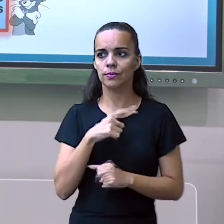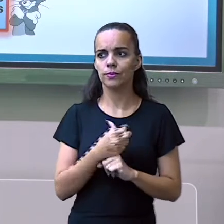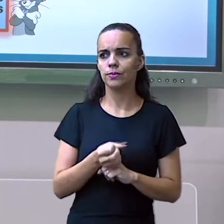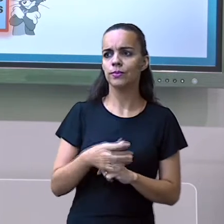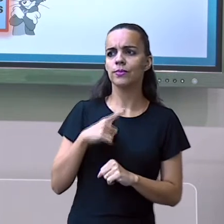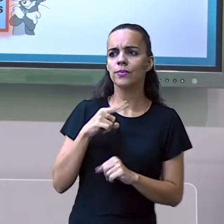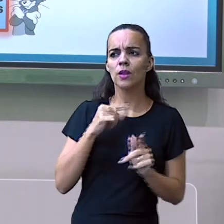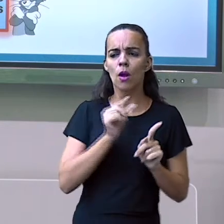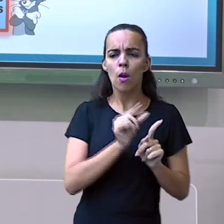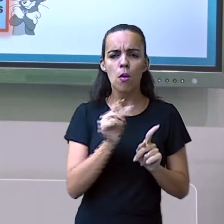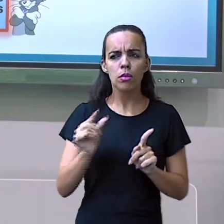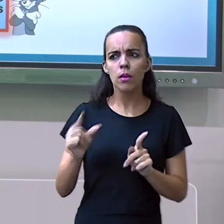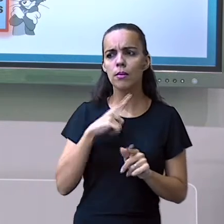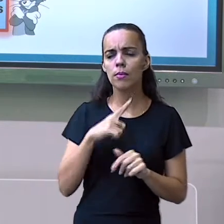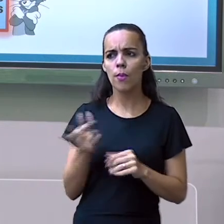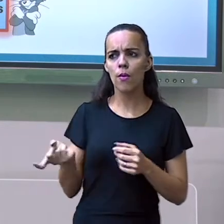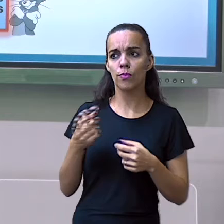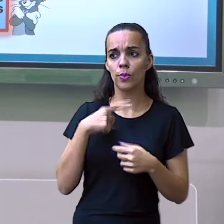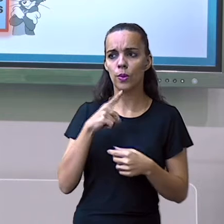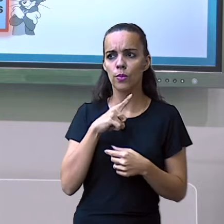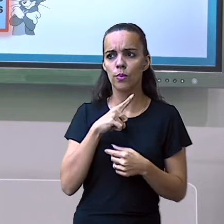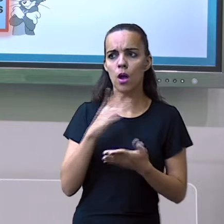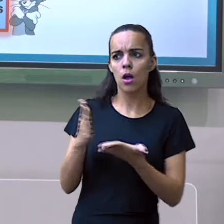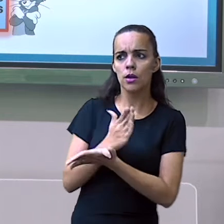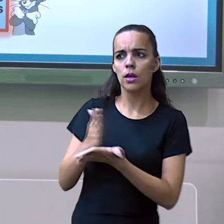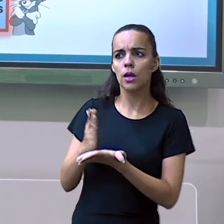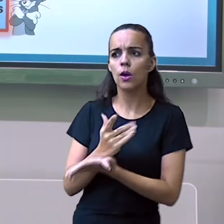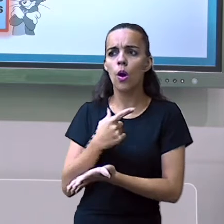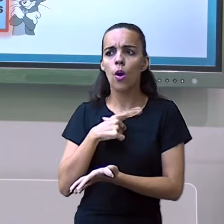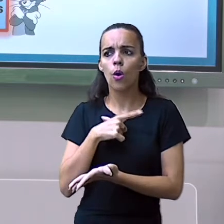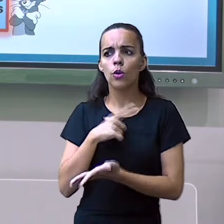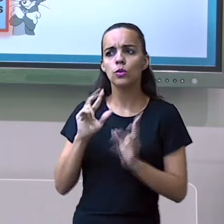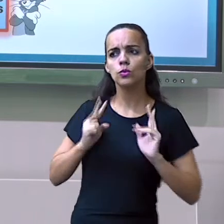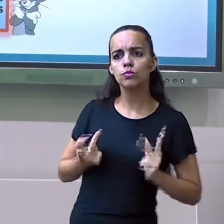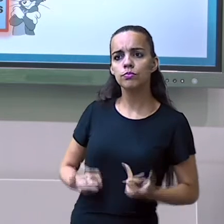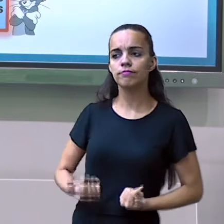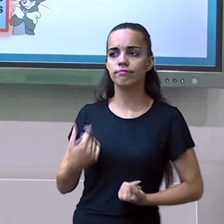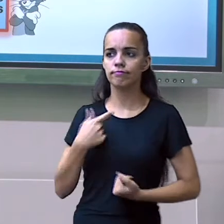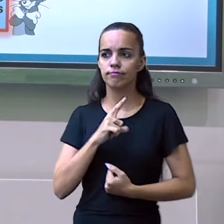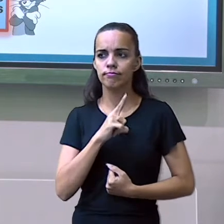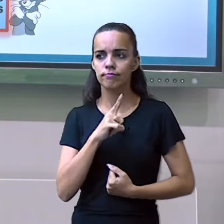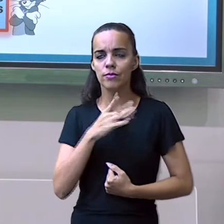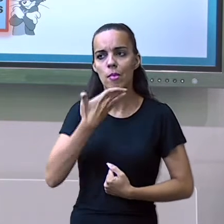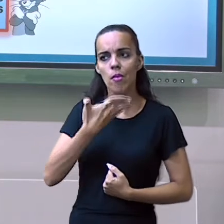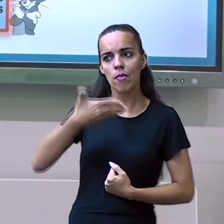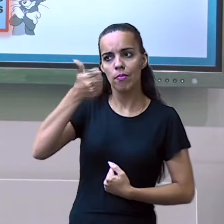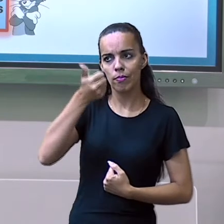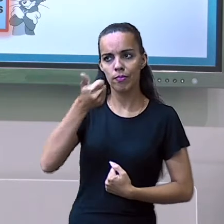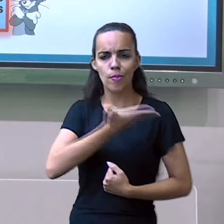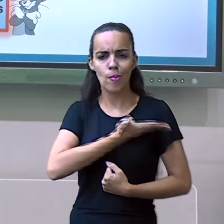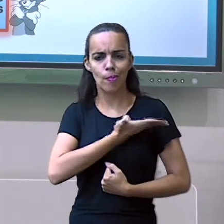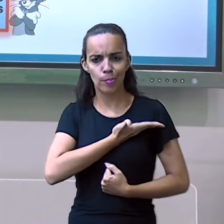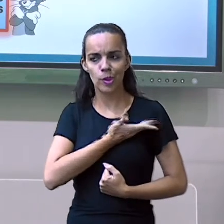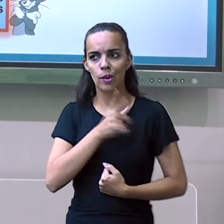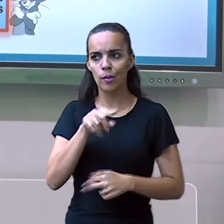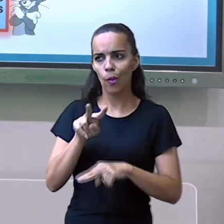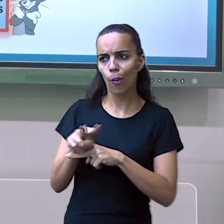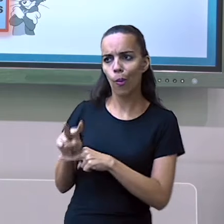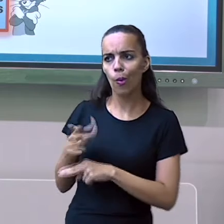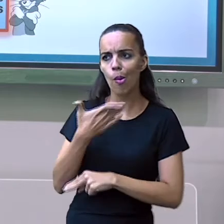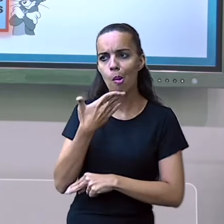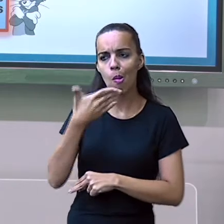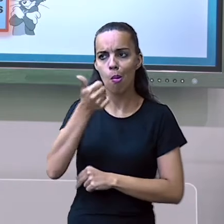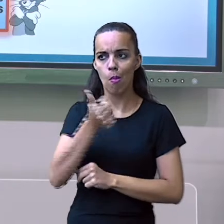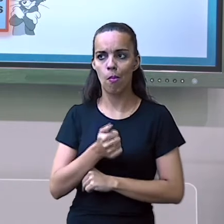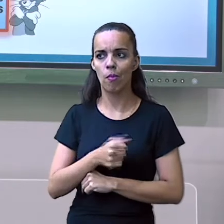não poupam esforços em humanizar os nossos melhores amigos,